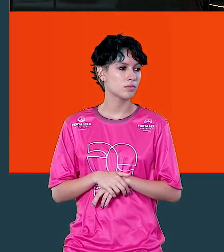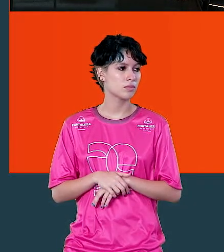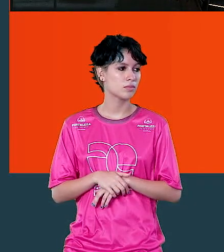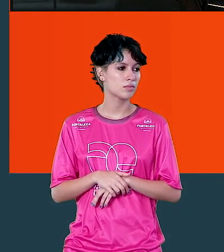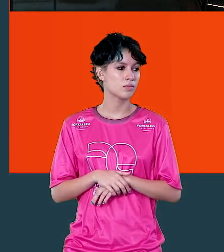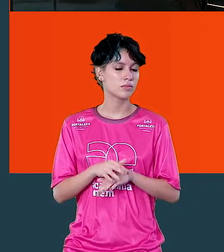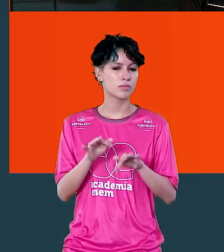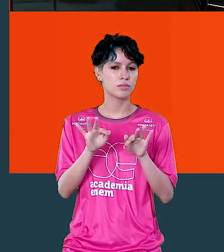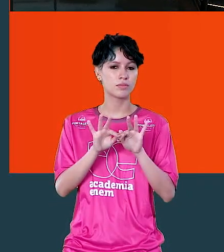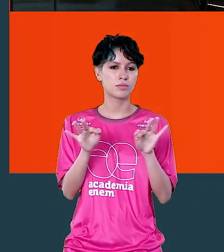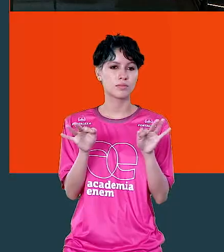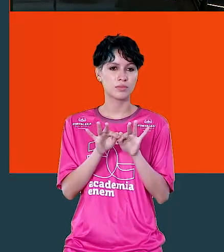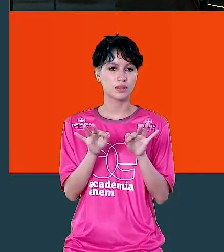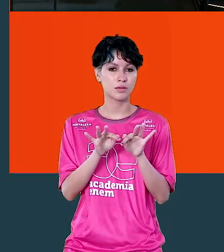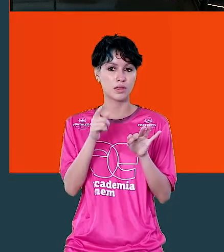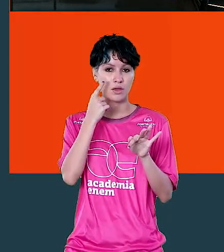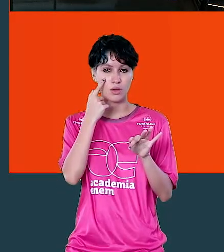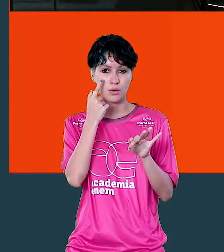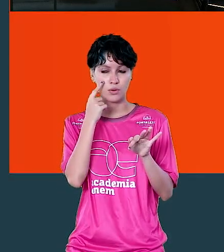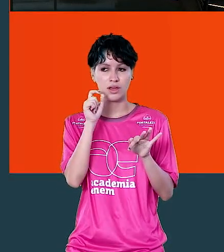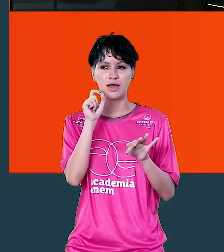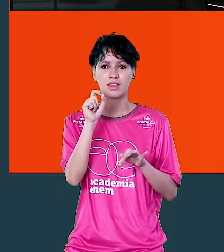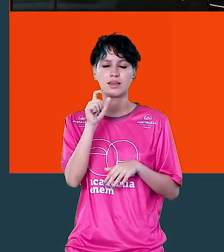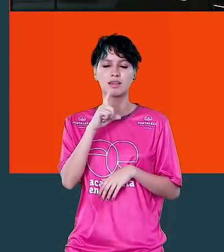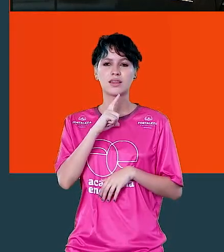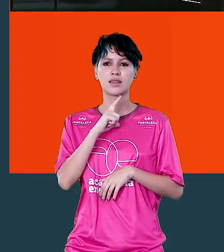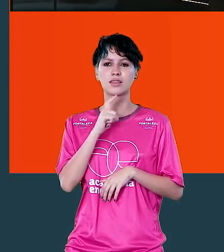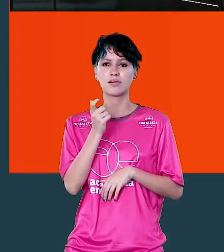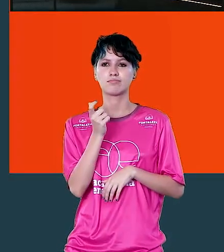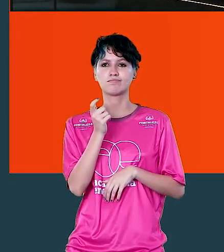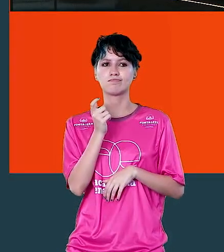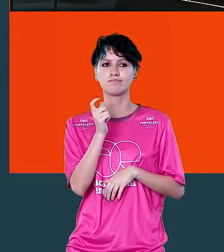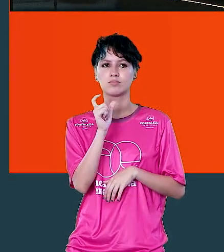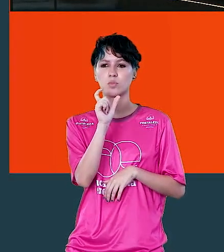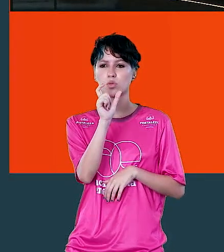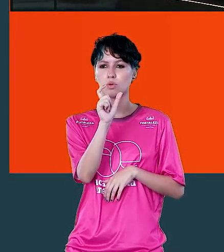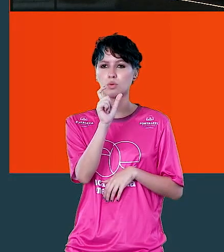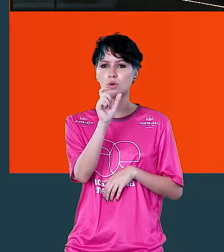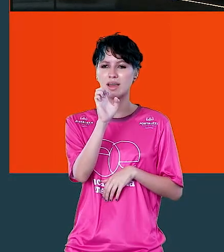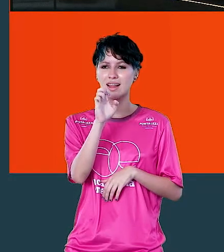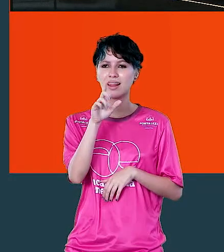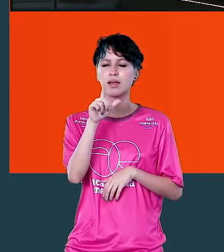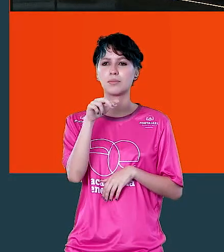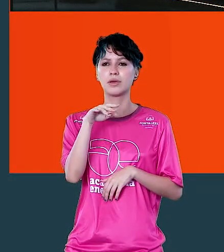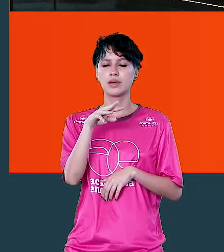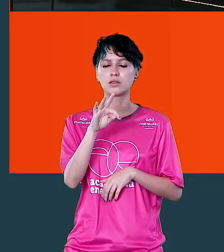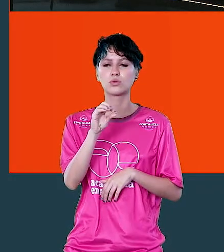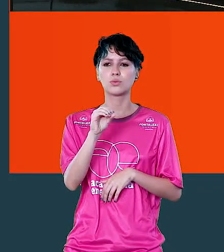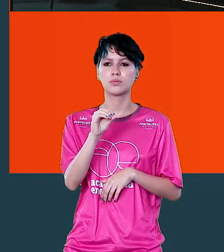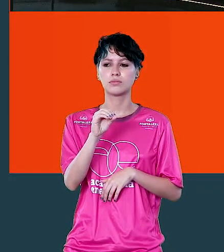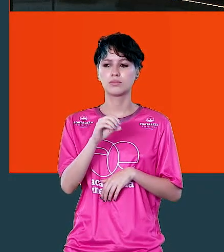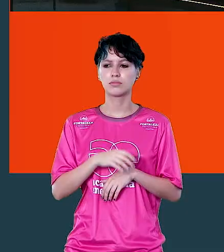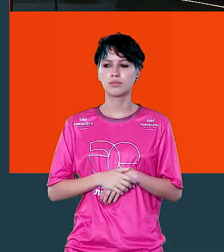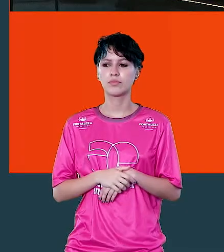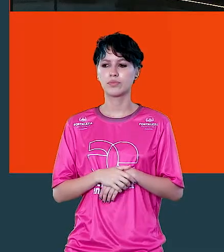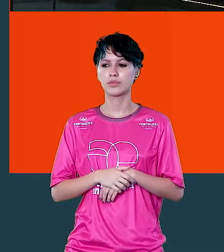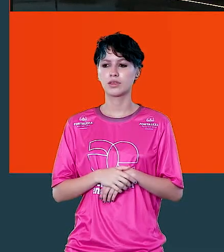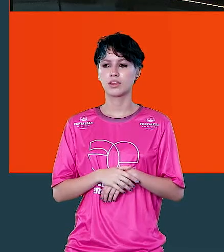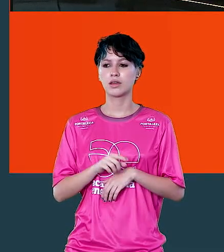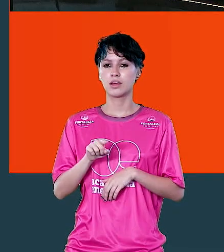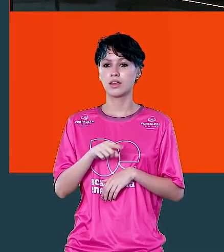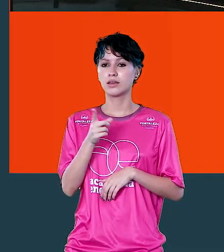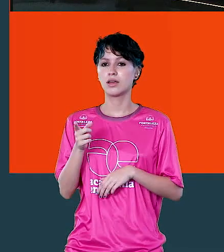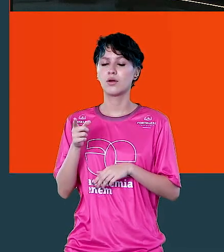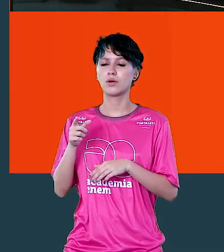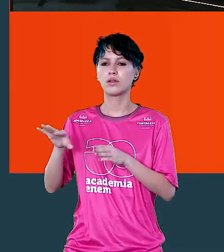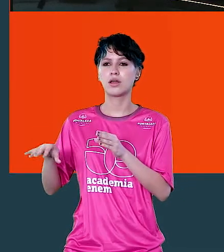Substância simples é quando eu tenho apenas um elemento químico, tipo O2, N2, H2. Aí composta é quando eu tenho mais de